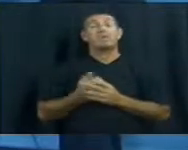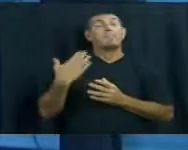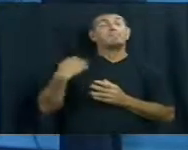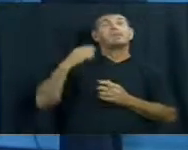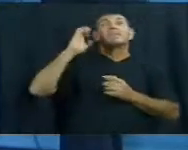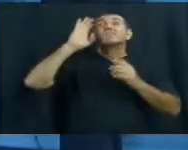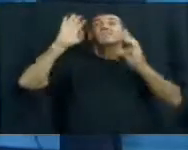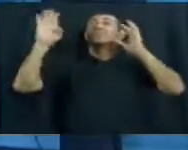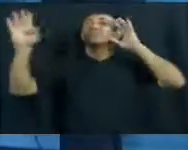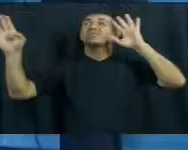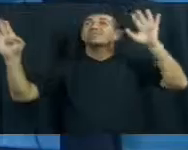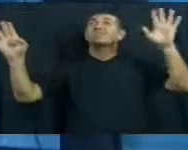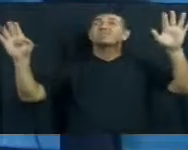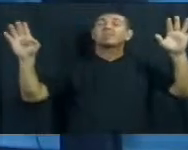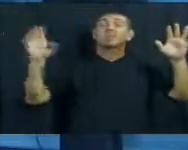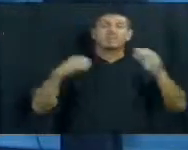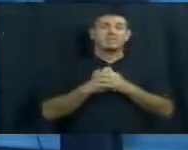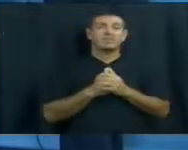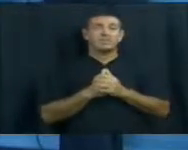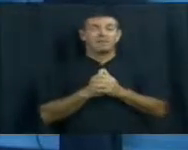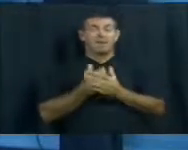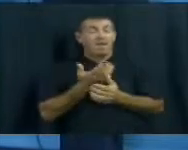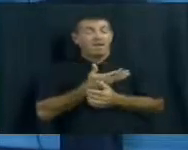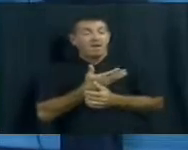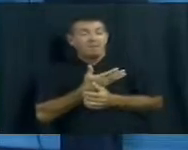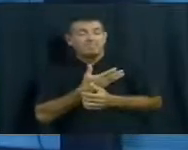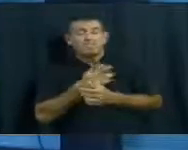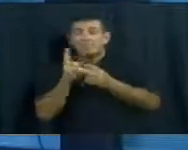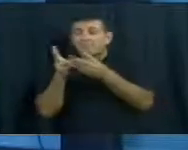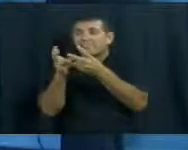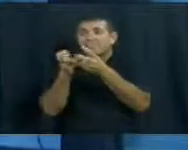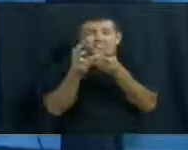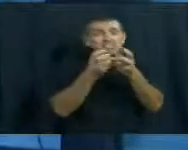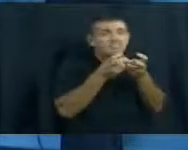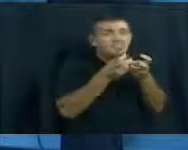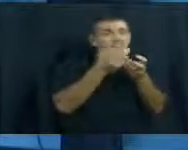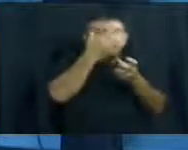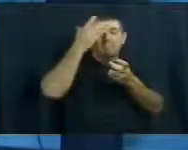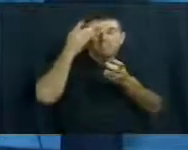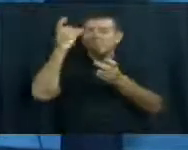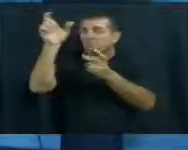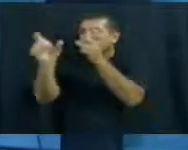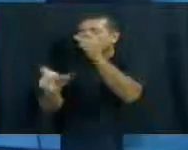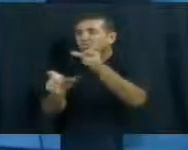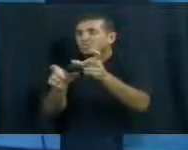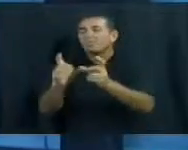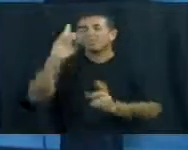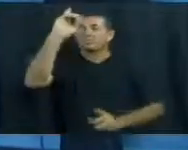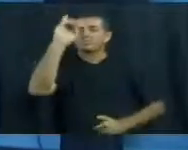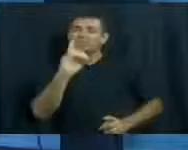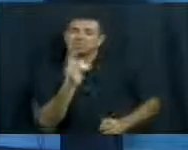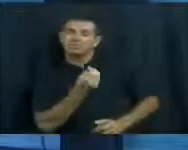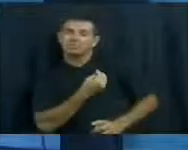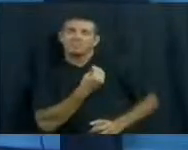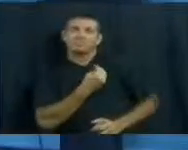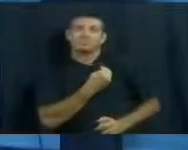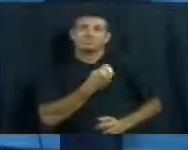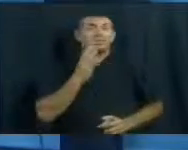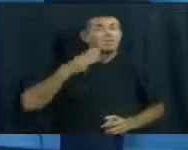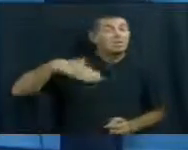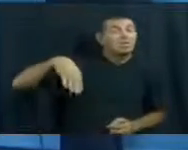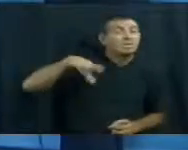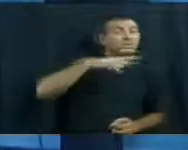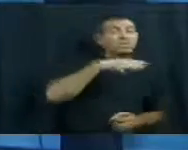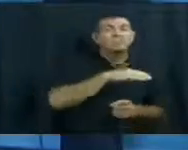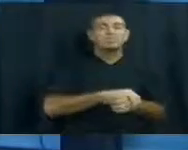ver meus companheiros de caminho sendo vistos como cidadãos de plenos direitos de vida, onde nós não